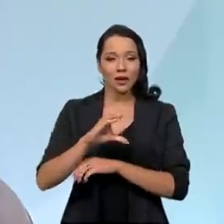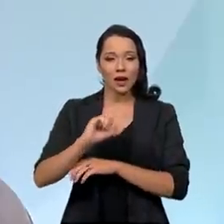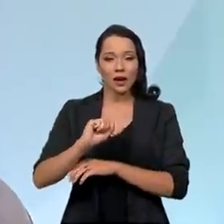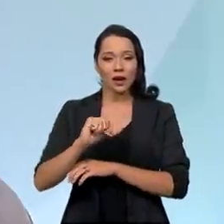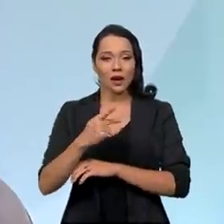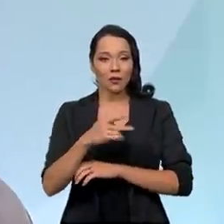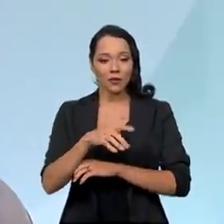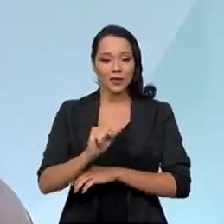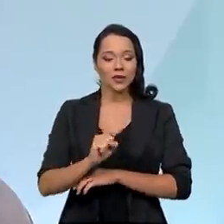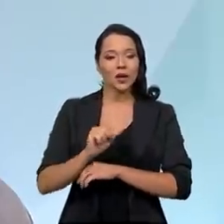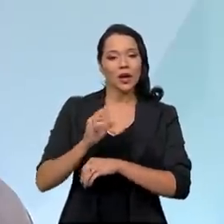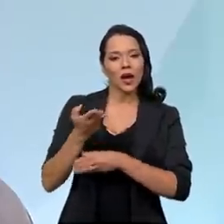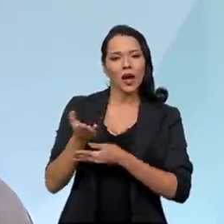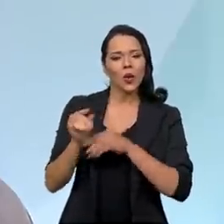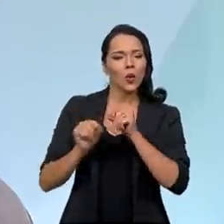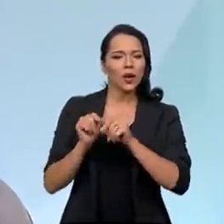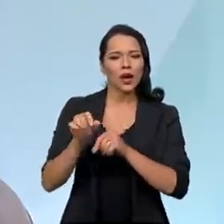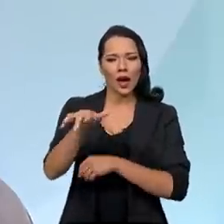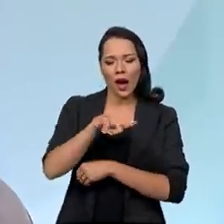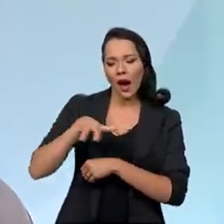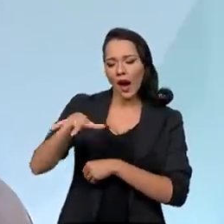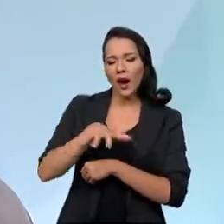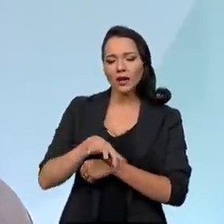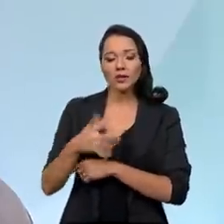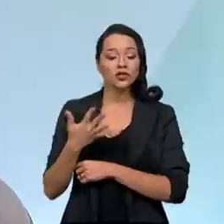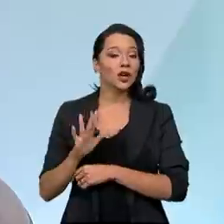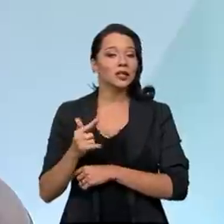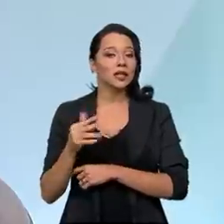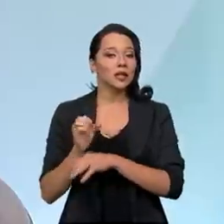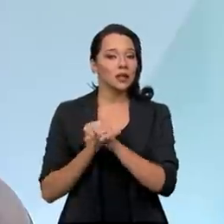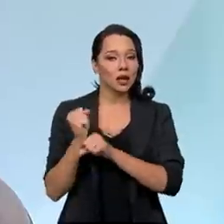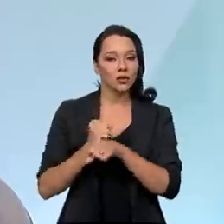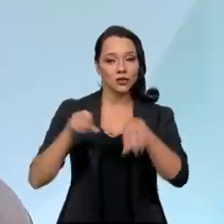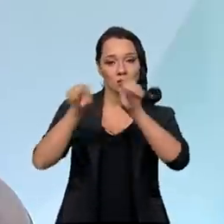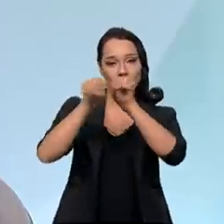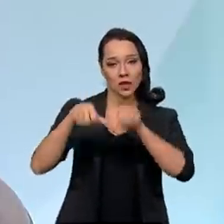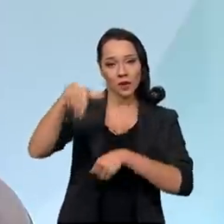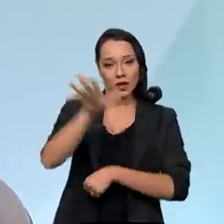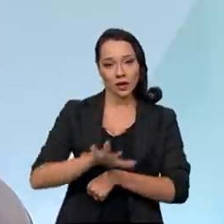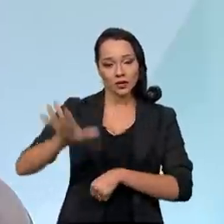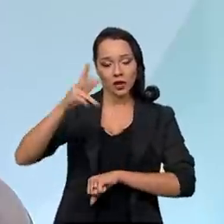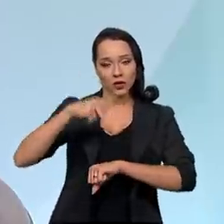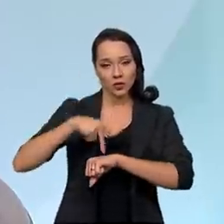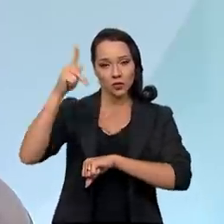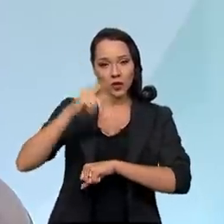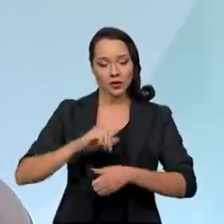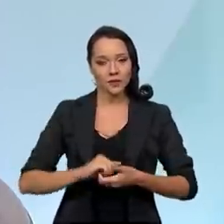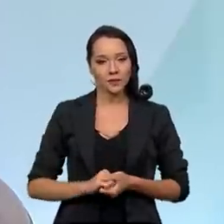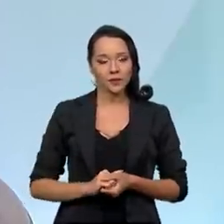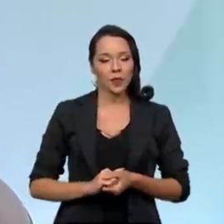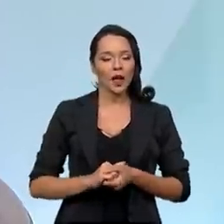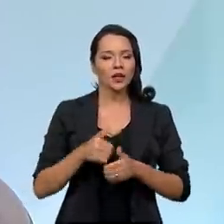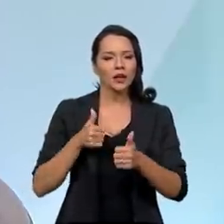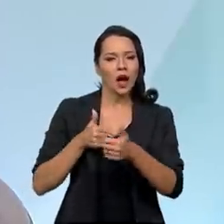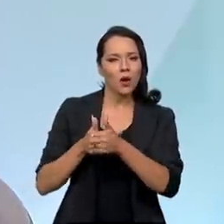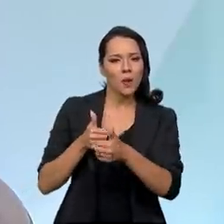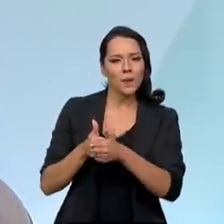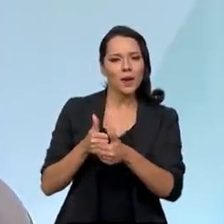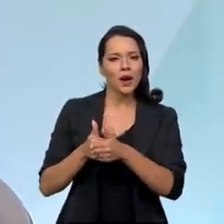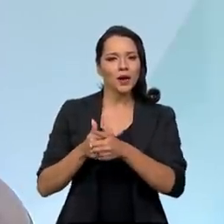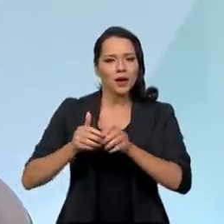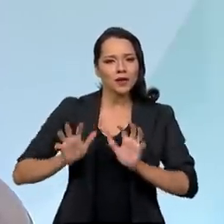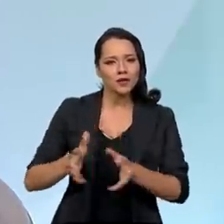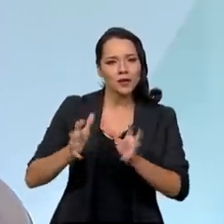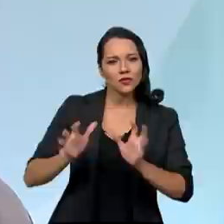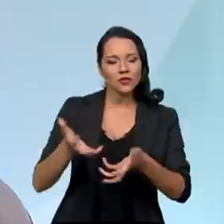ela cuida, por um lado, há 70 anos, do Sistema Nacional de Pós-Graduação, acompanha,